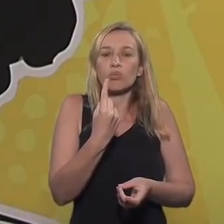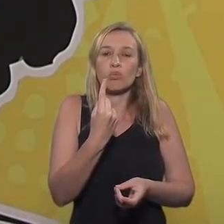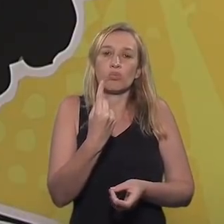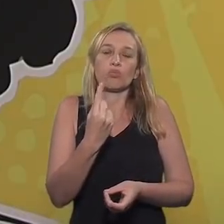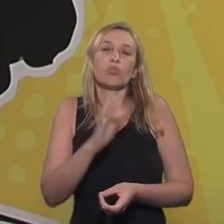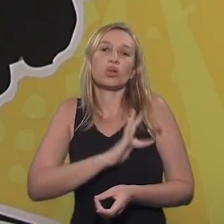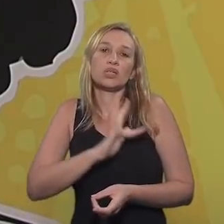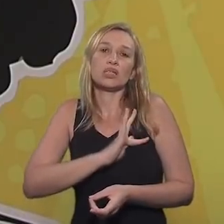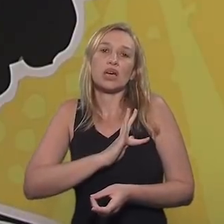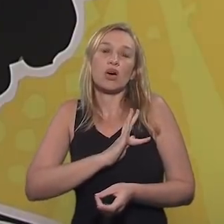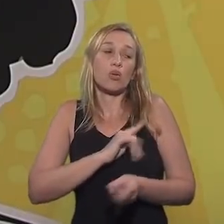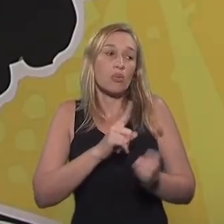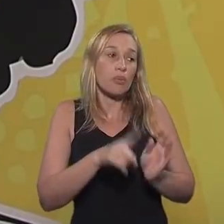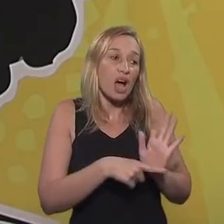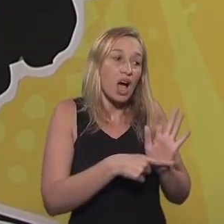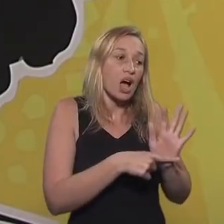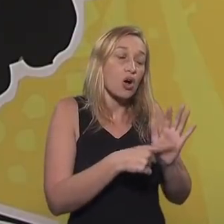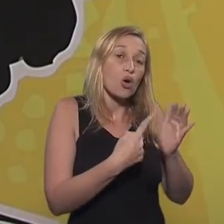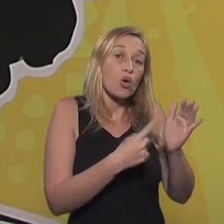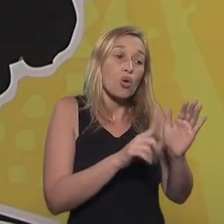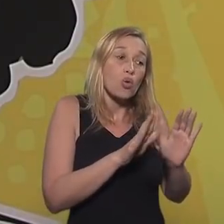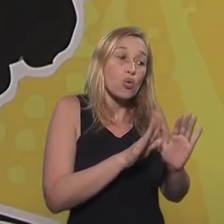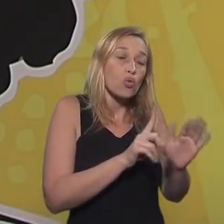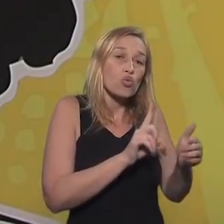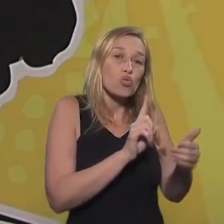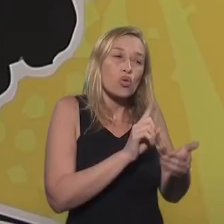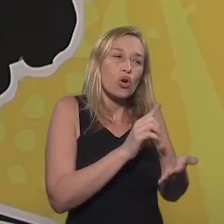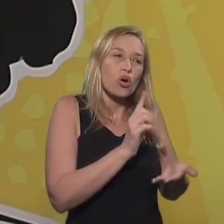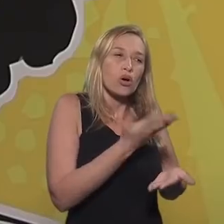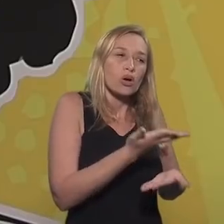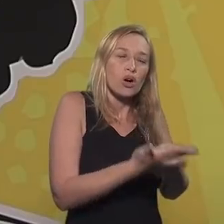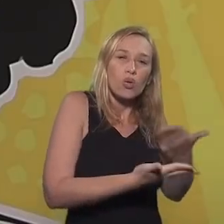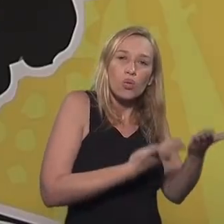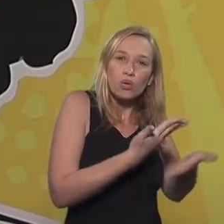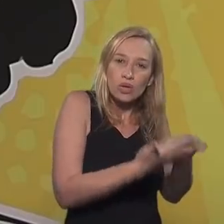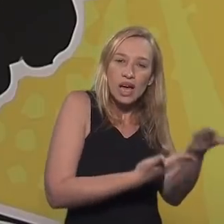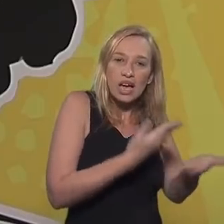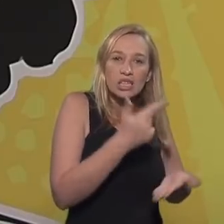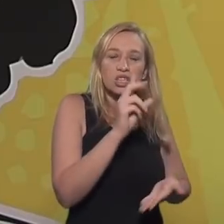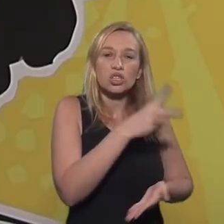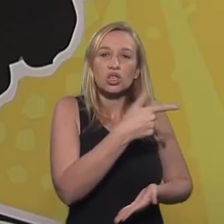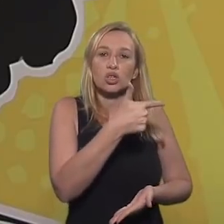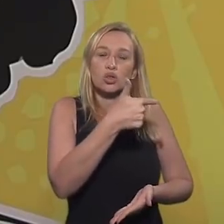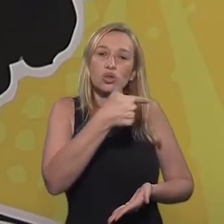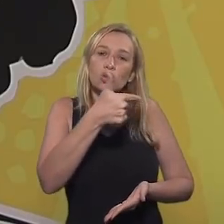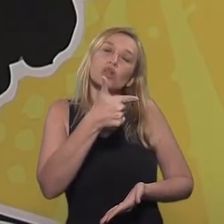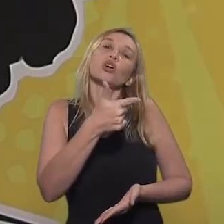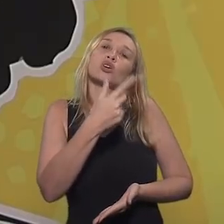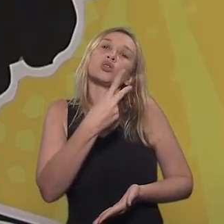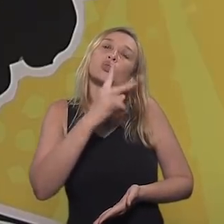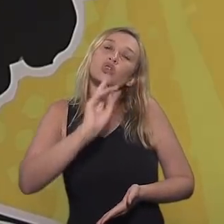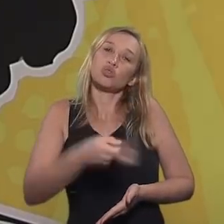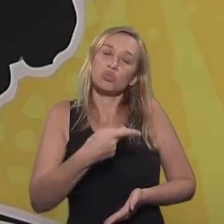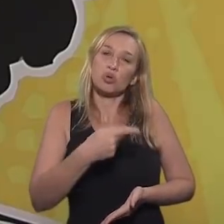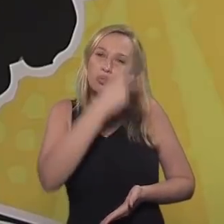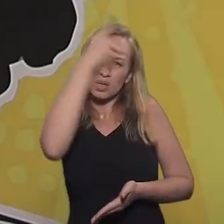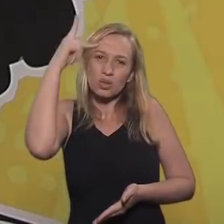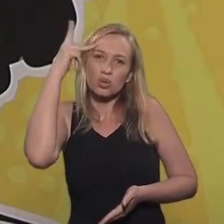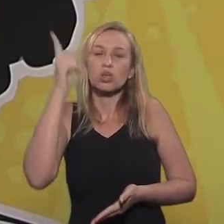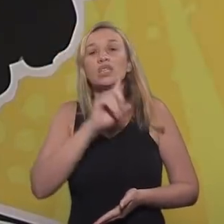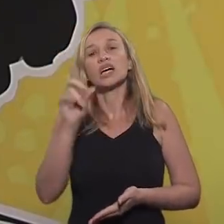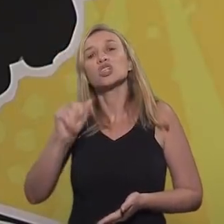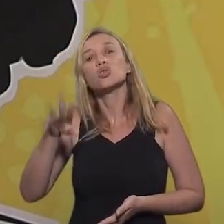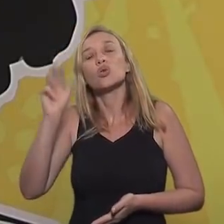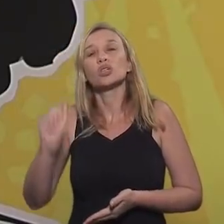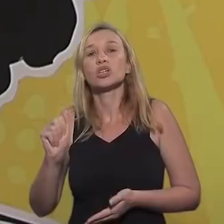um policial para 2 mil habitantes. Na Zona Sul, no Leblon, é um policial para 150 habitantes. Então, a gente tem